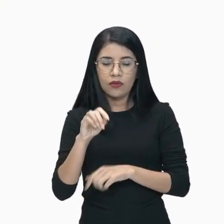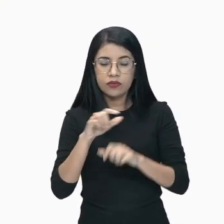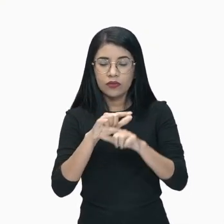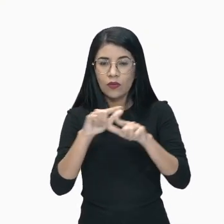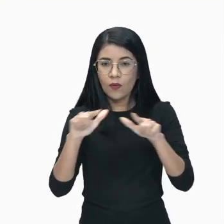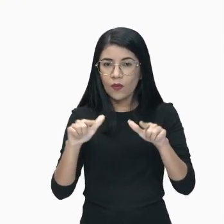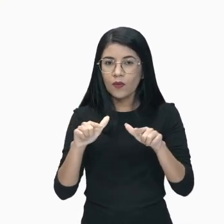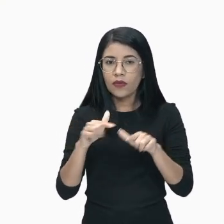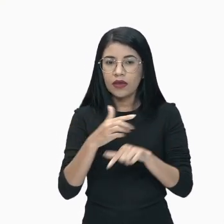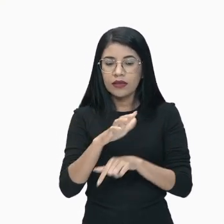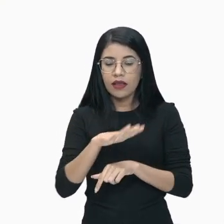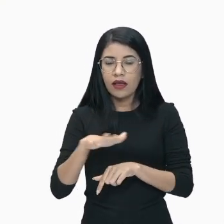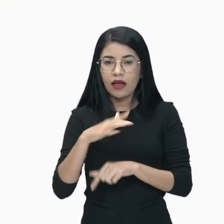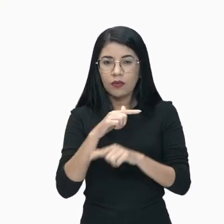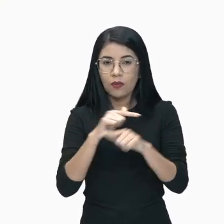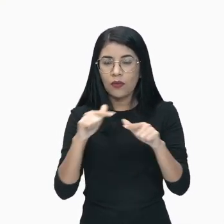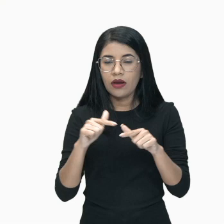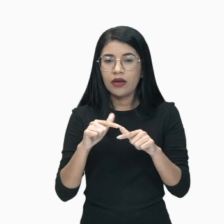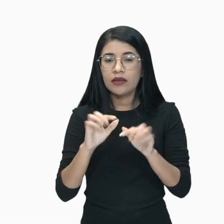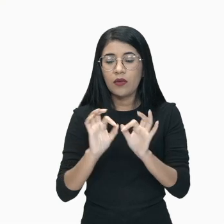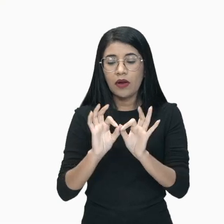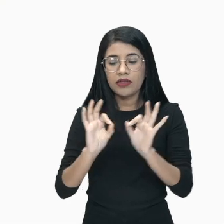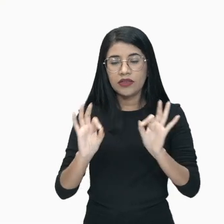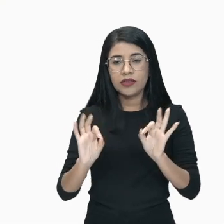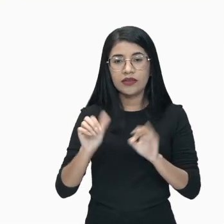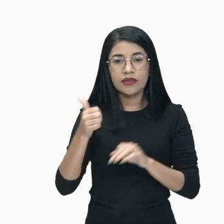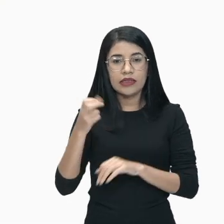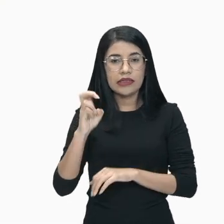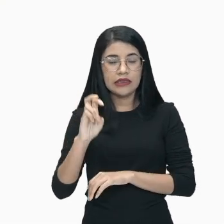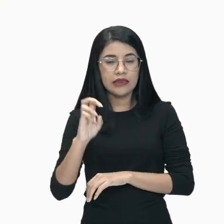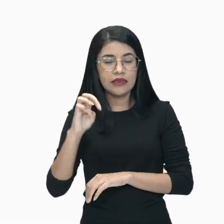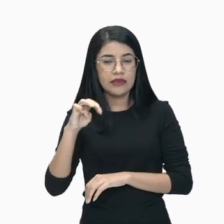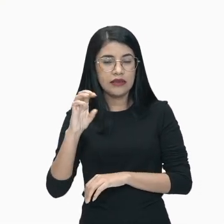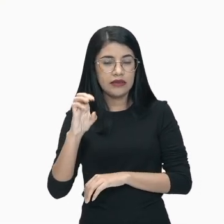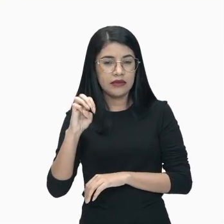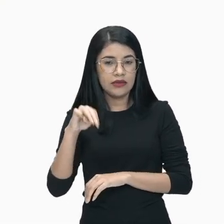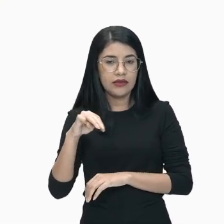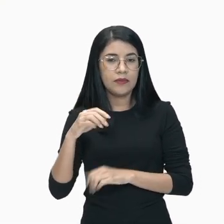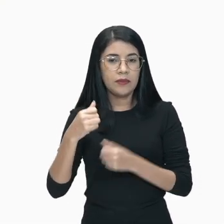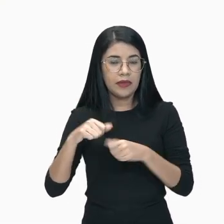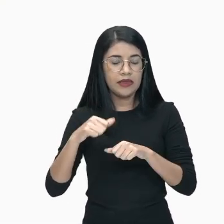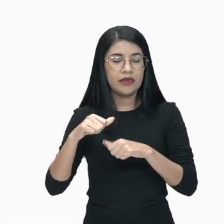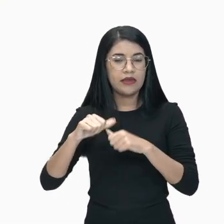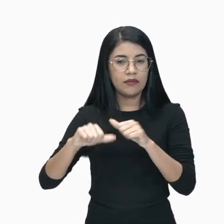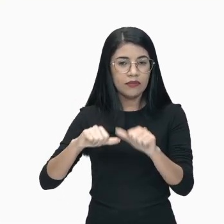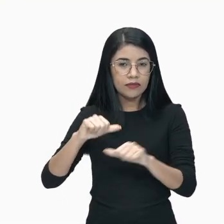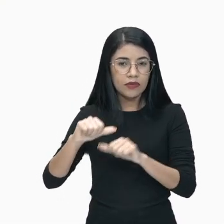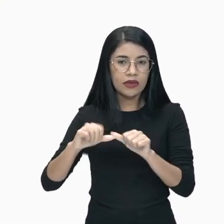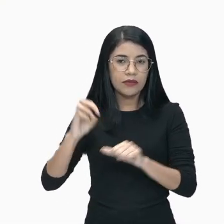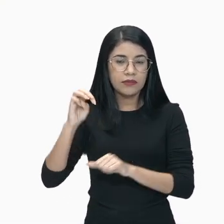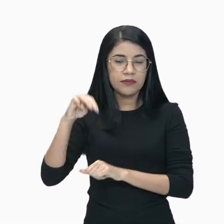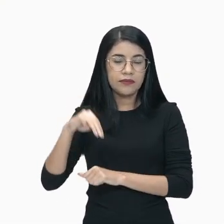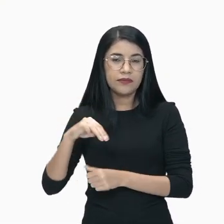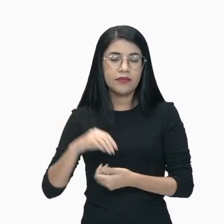Ok? Mas a distância agora é 15 centímetros, que a gente vai ter que transformar isso aqui para metro, ou